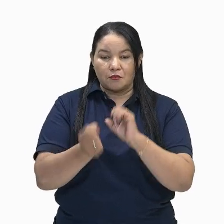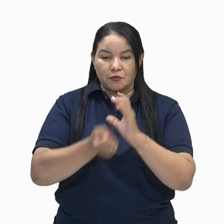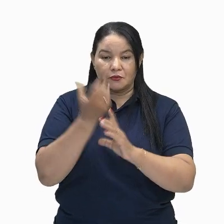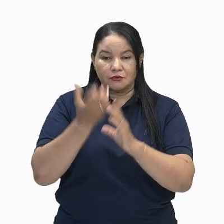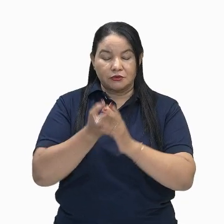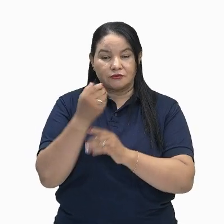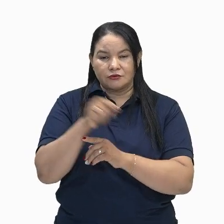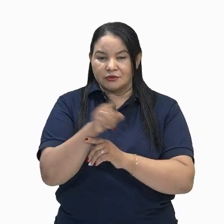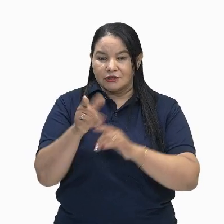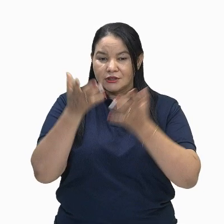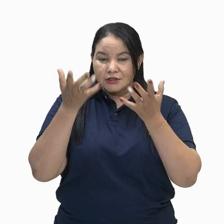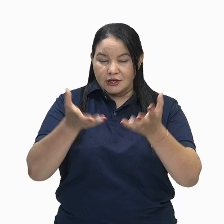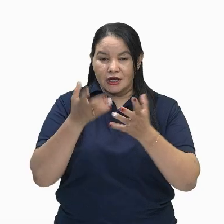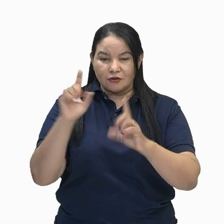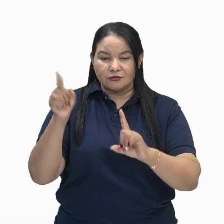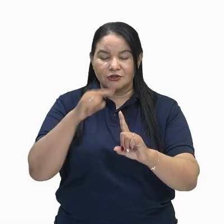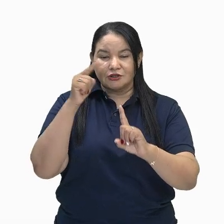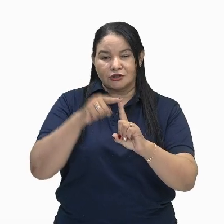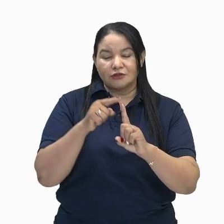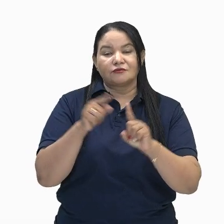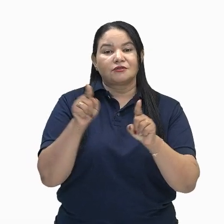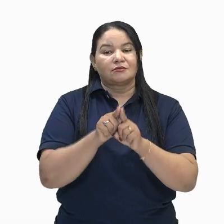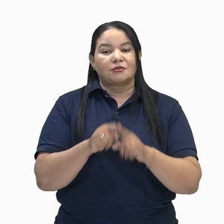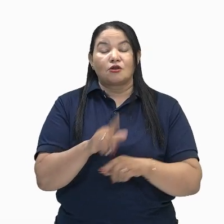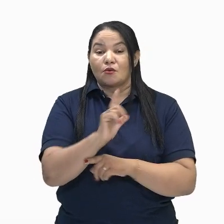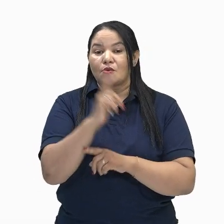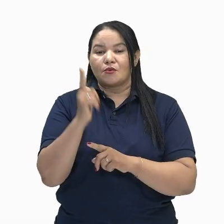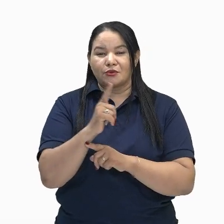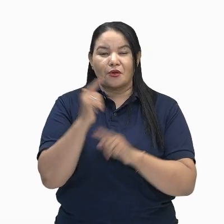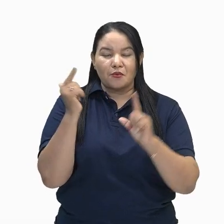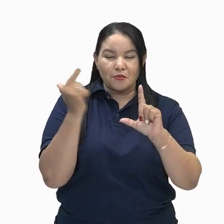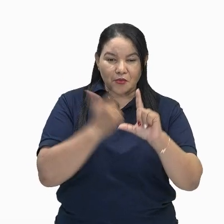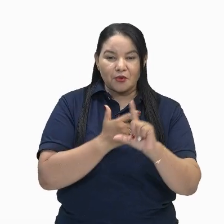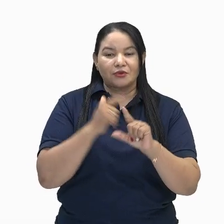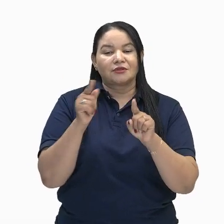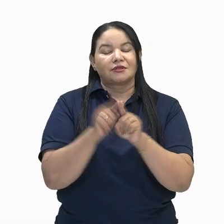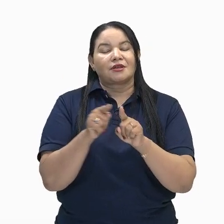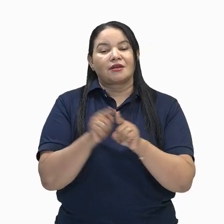esse objetivo de causar humor, também é possível fazermos a